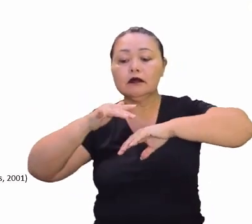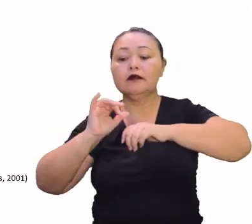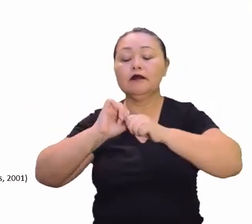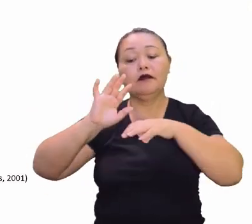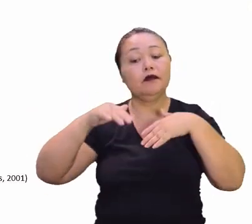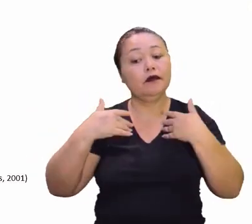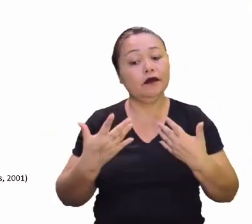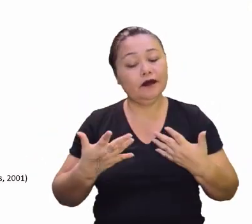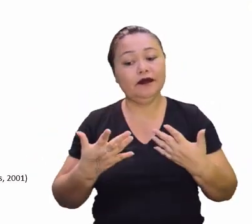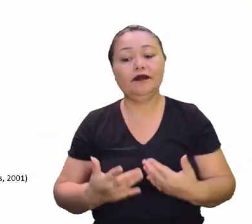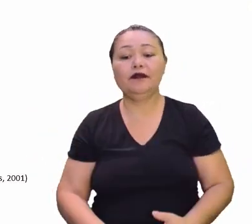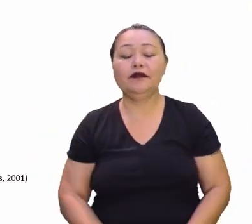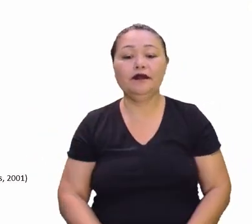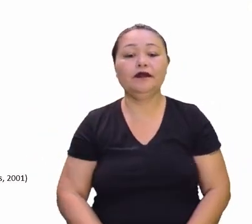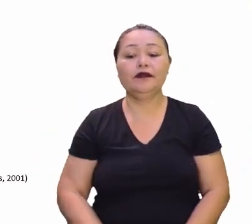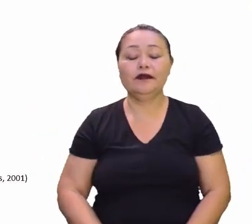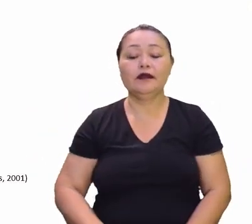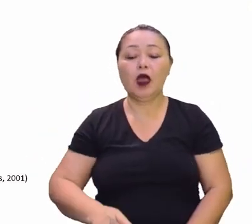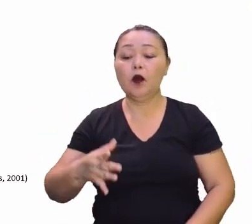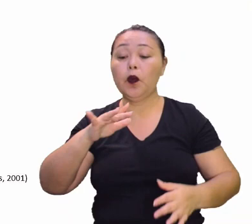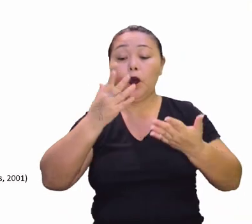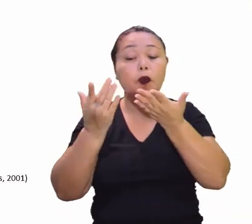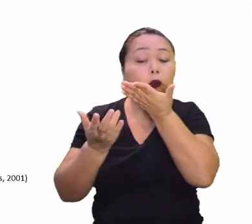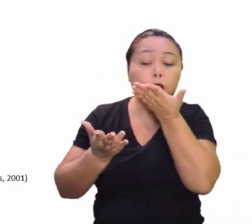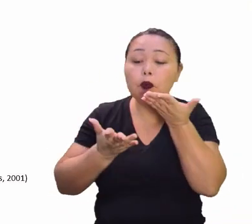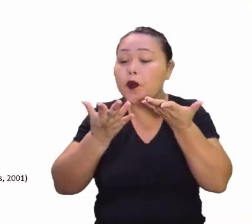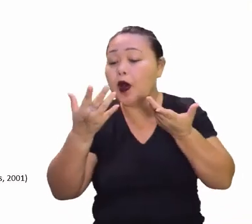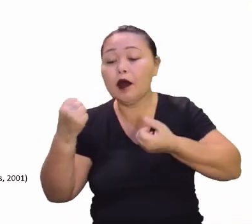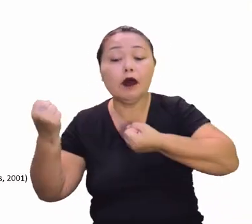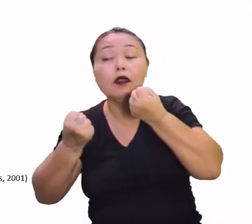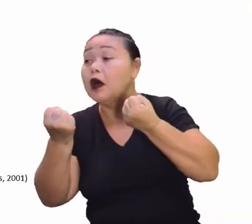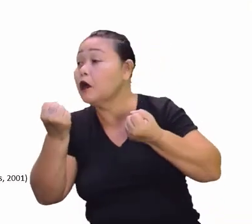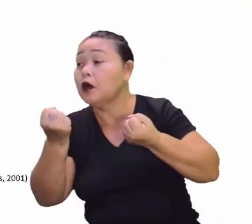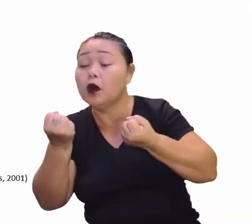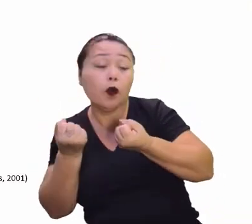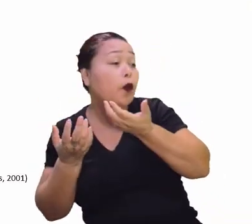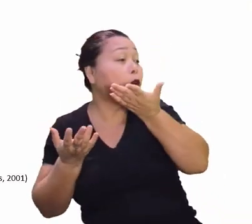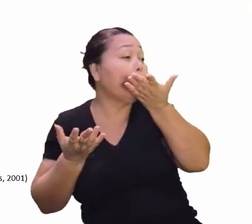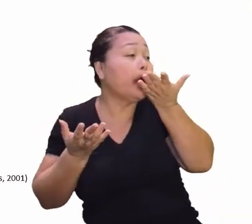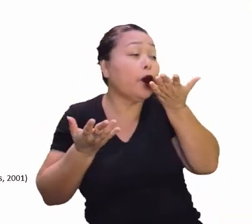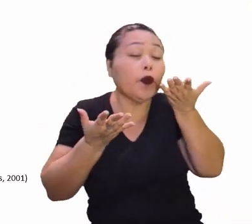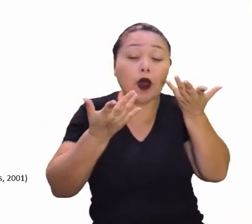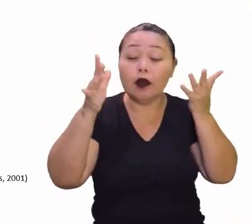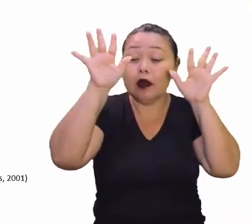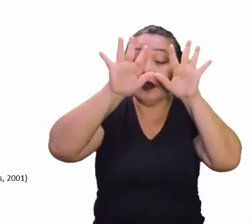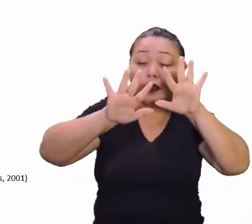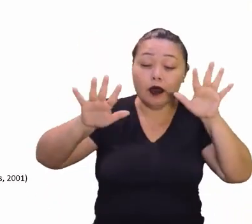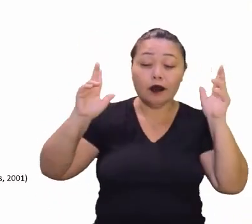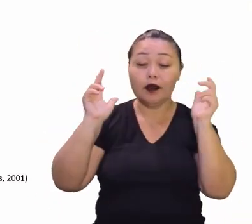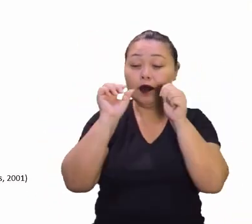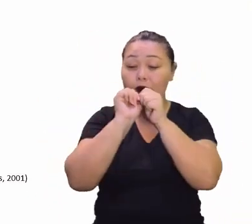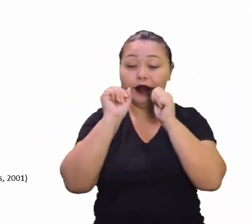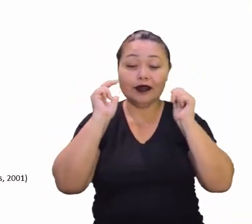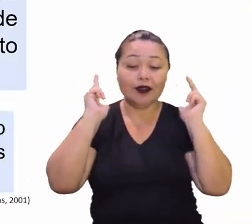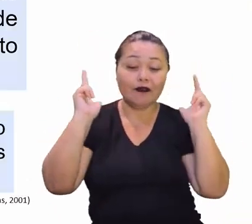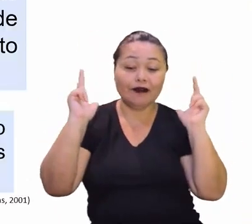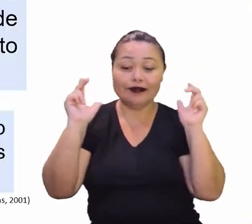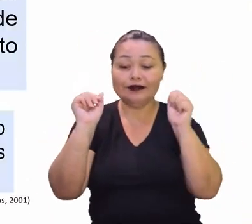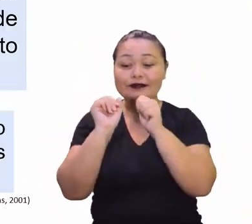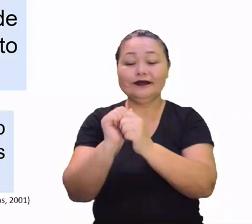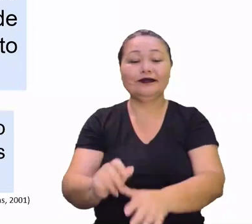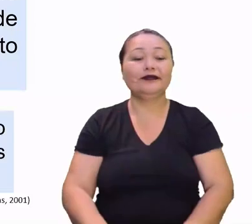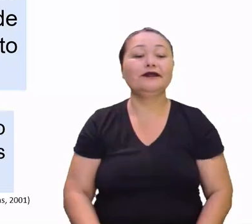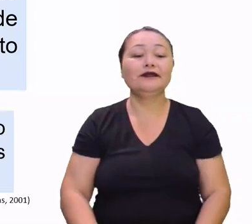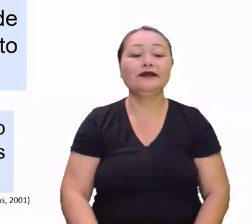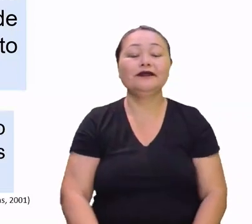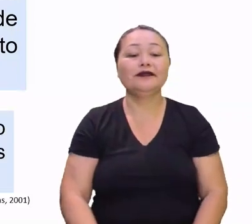Falei, eu lembro. Rapaz, era muita poeira, meu amigo. Passava um carro por nós. Parecia que eu estava no faroeste.